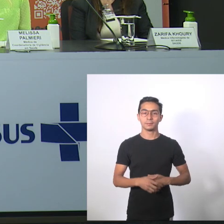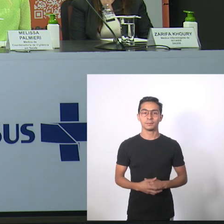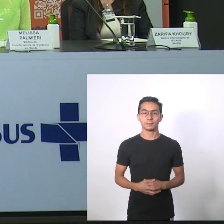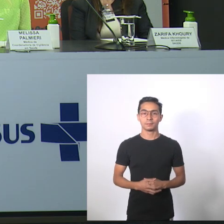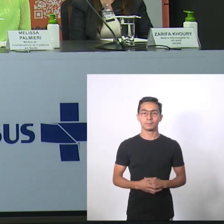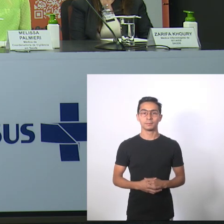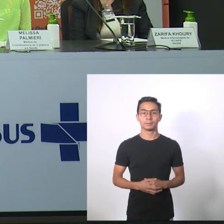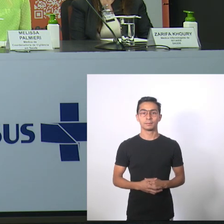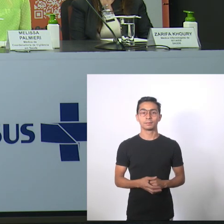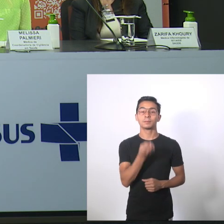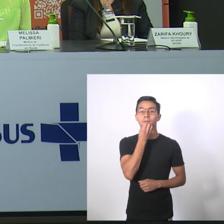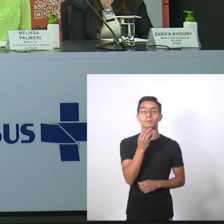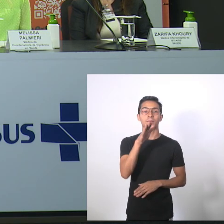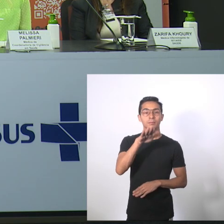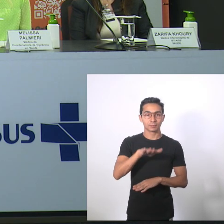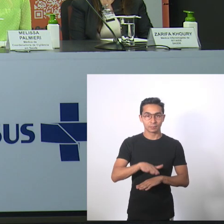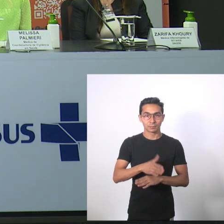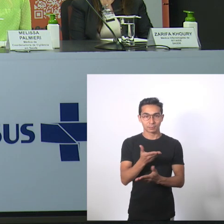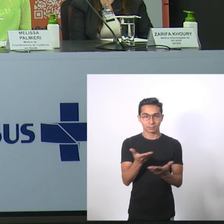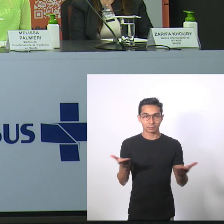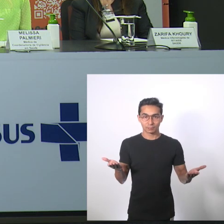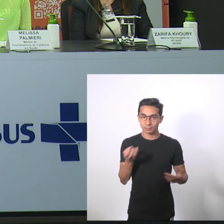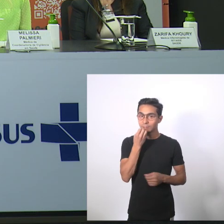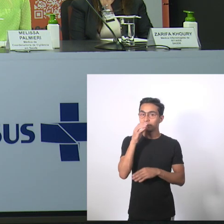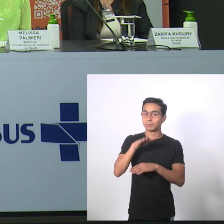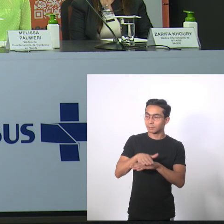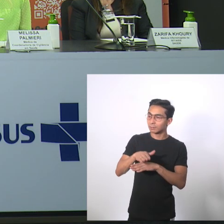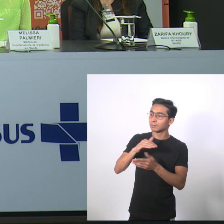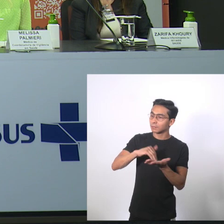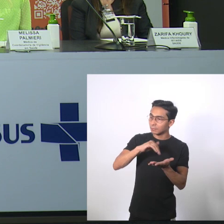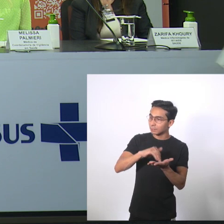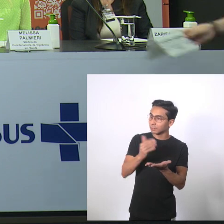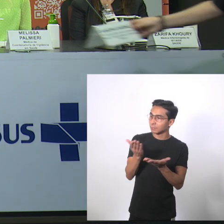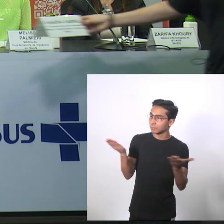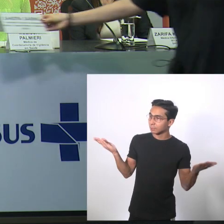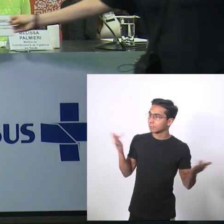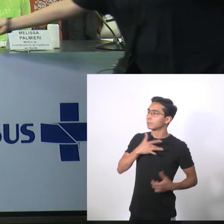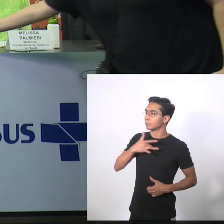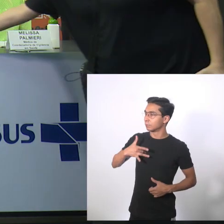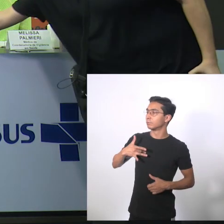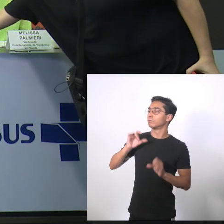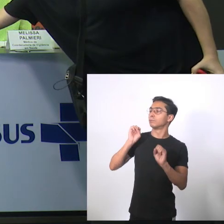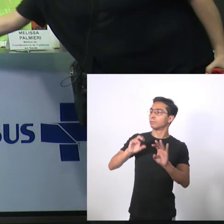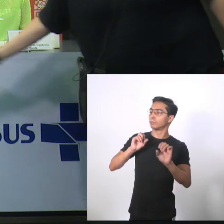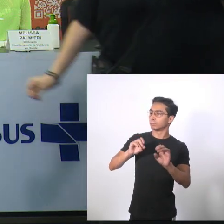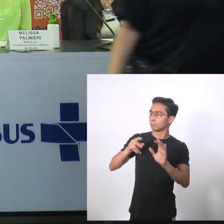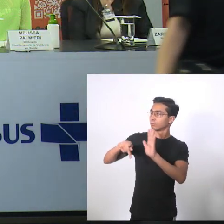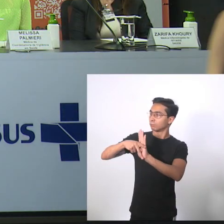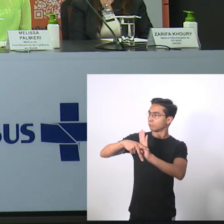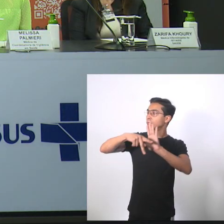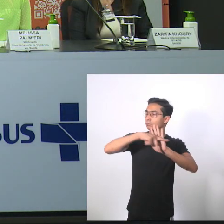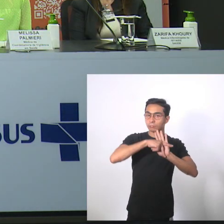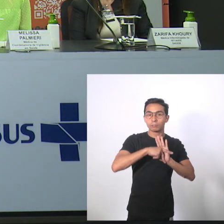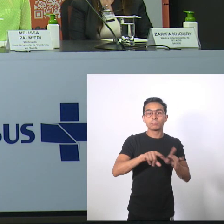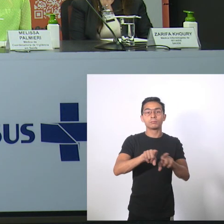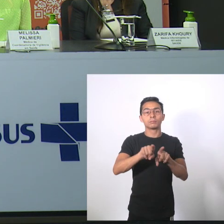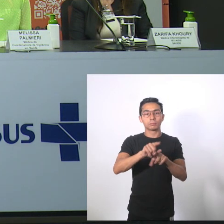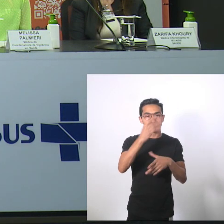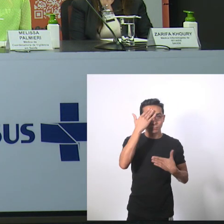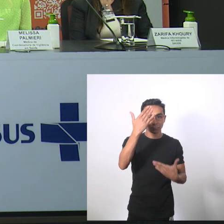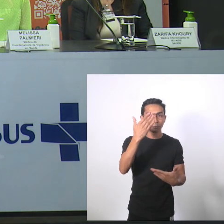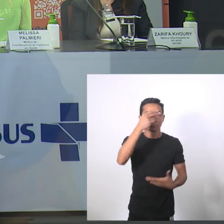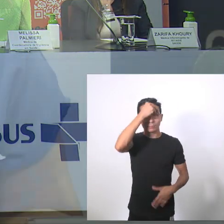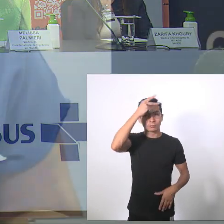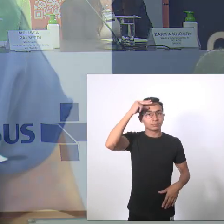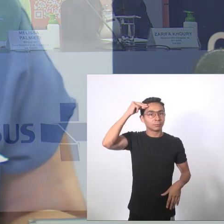Boa tarde a todos, boa tarde, senhores secretários da Saúde e da Educação. Queria agradecer também ao nosso prefeito,